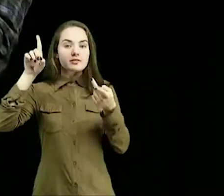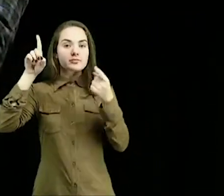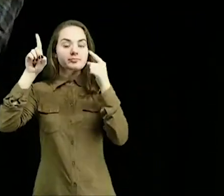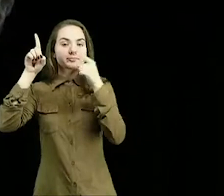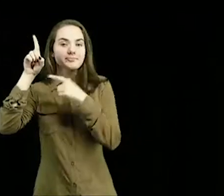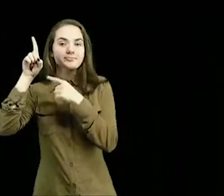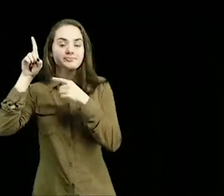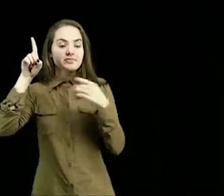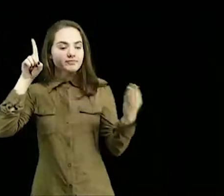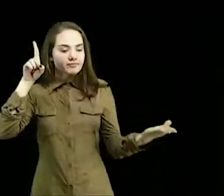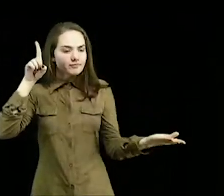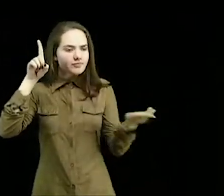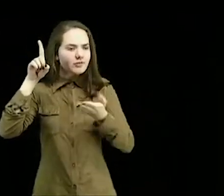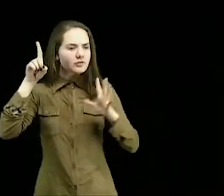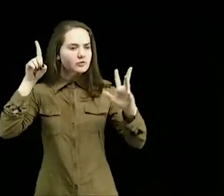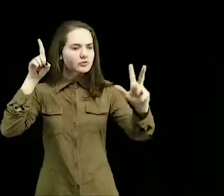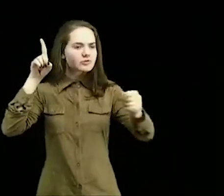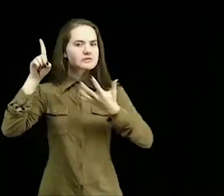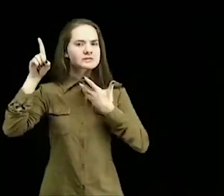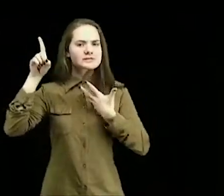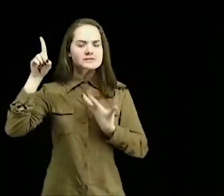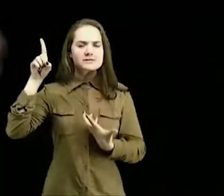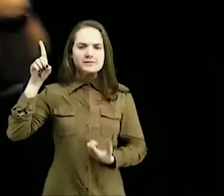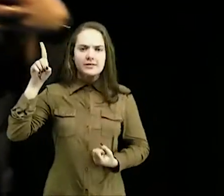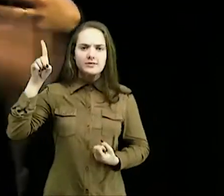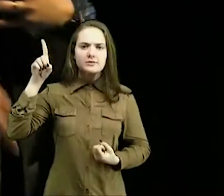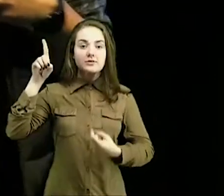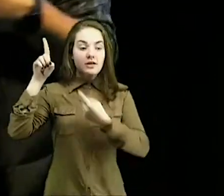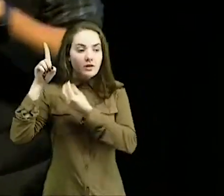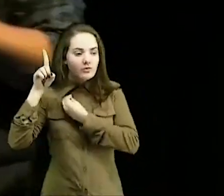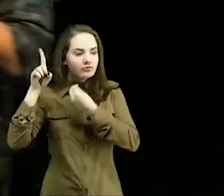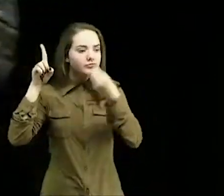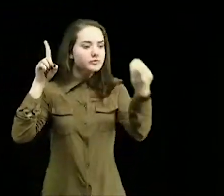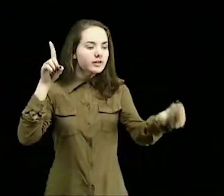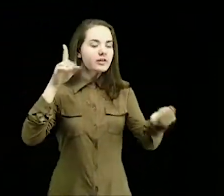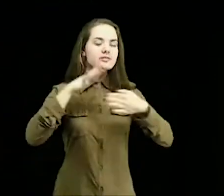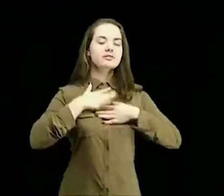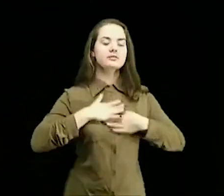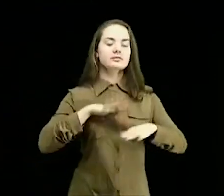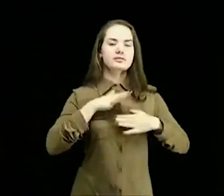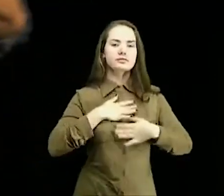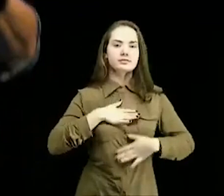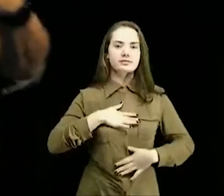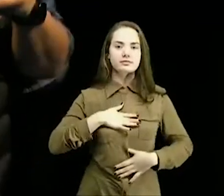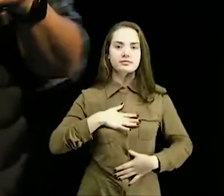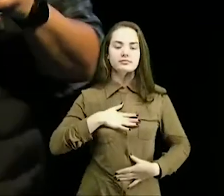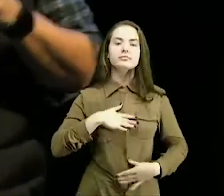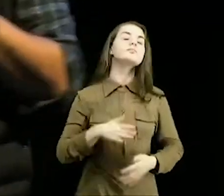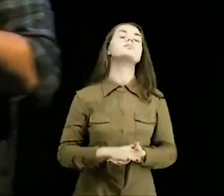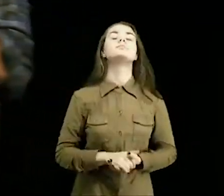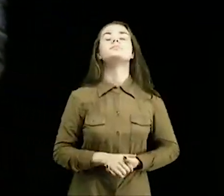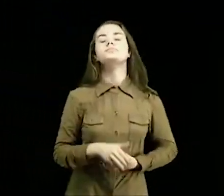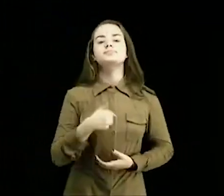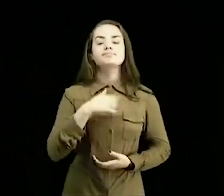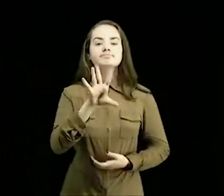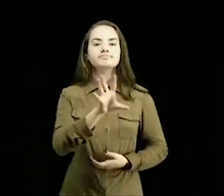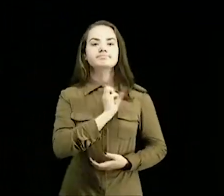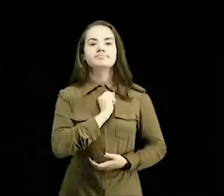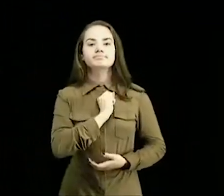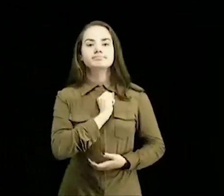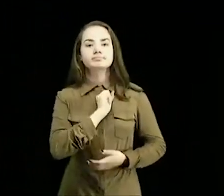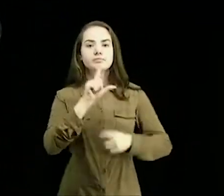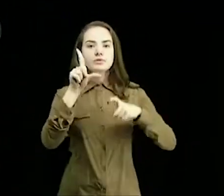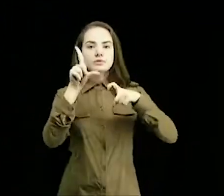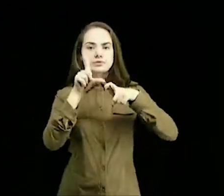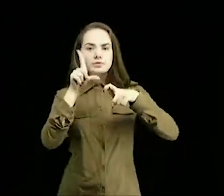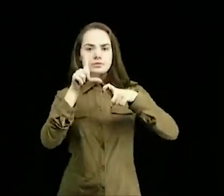todos, que estáis cansados e sobrecarregados, eu vos aliviarei. Eu gosto da passagem, eu gosto demais. Em Lucas